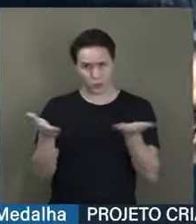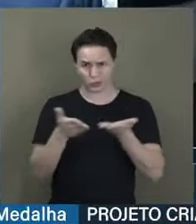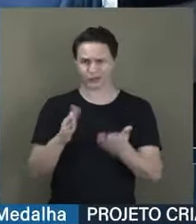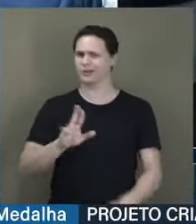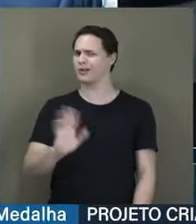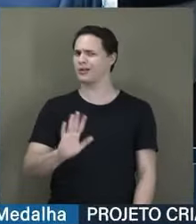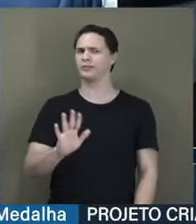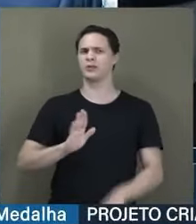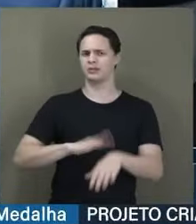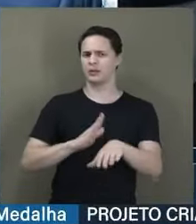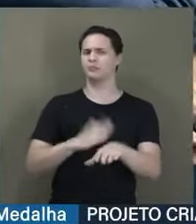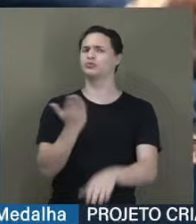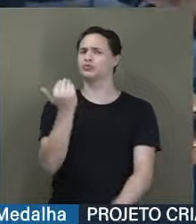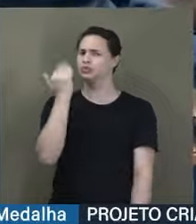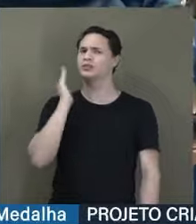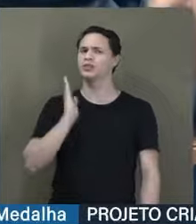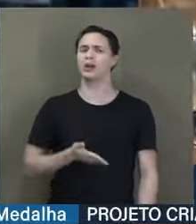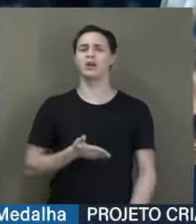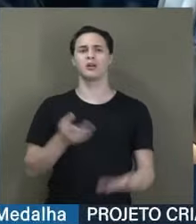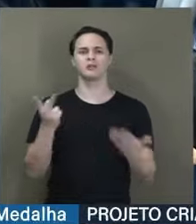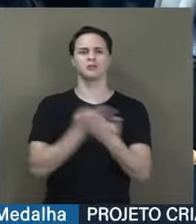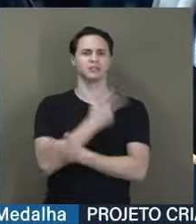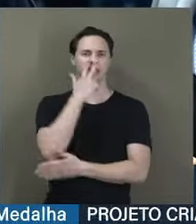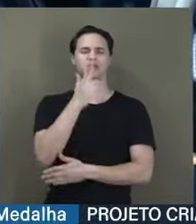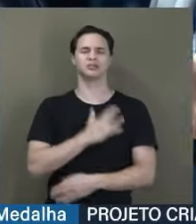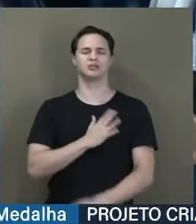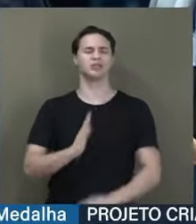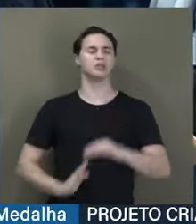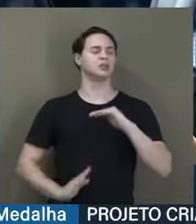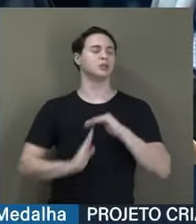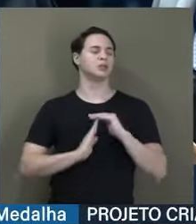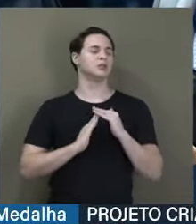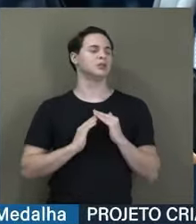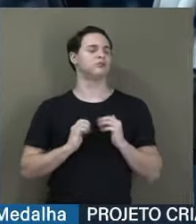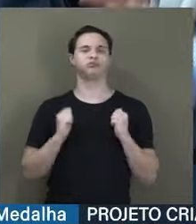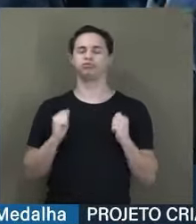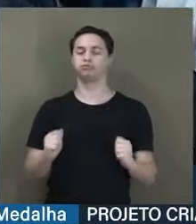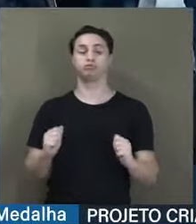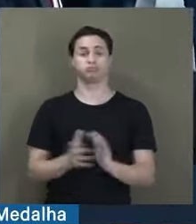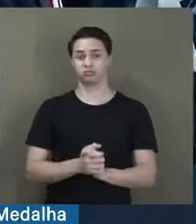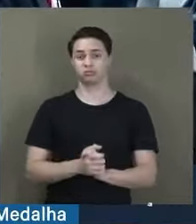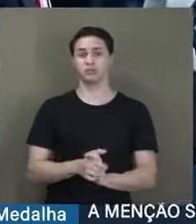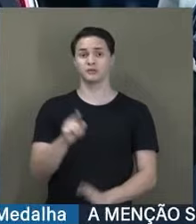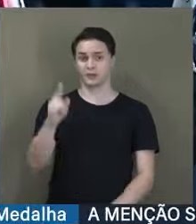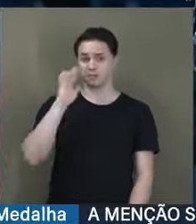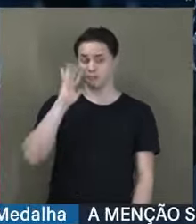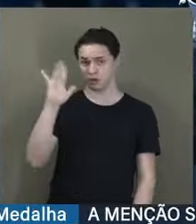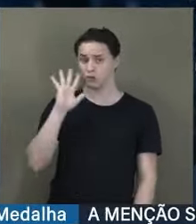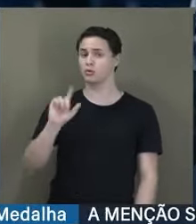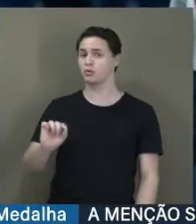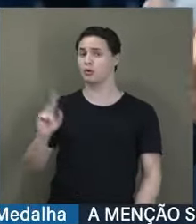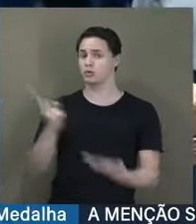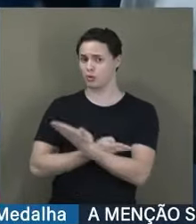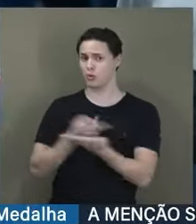algum tempo, que está demais. Está demais, senhor presidente. Para o senhor ter uma ideia de como a coisa está